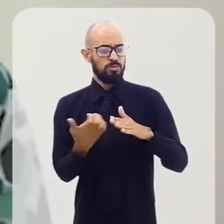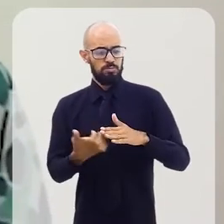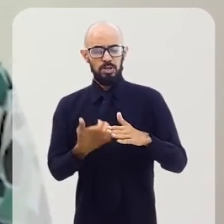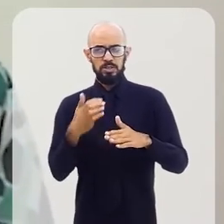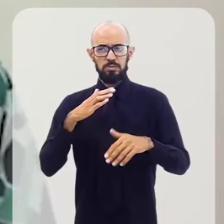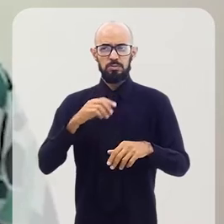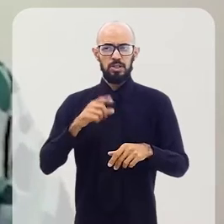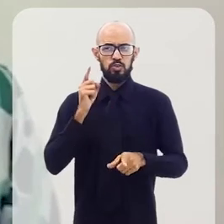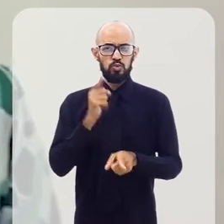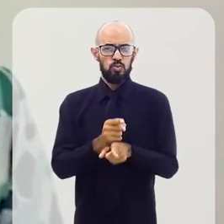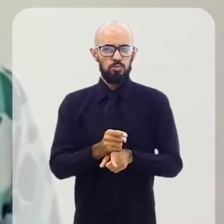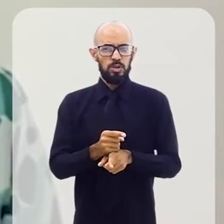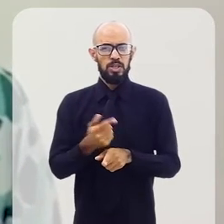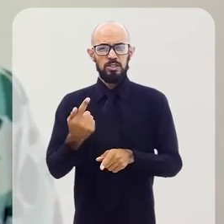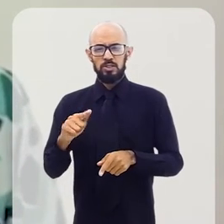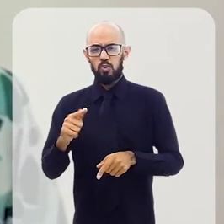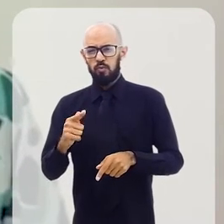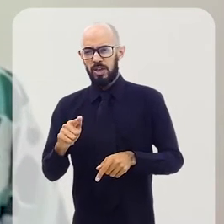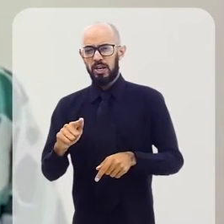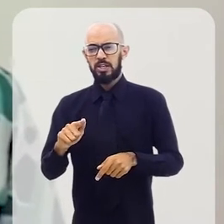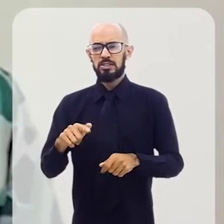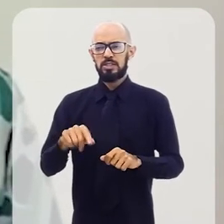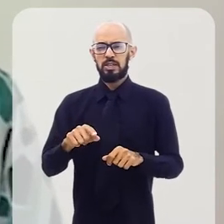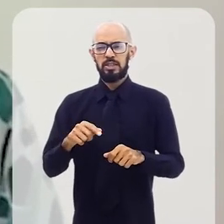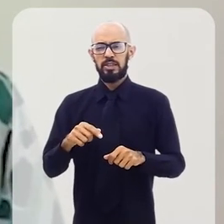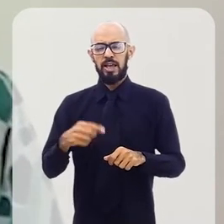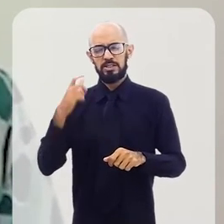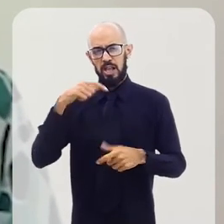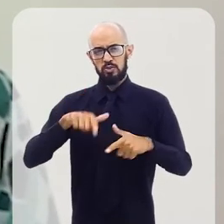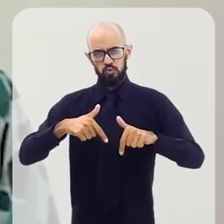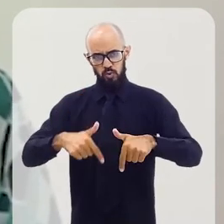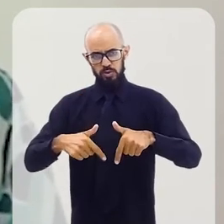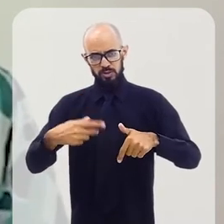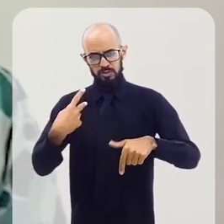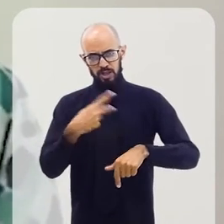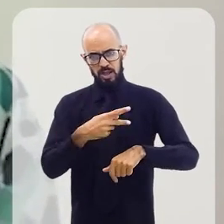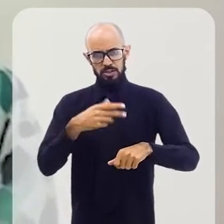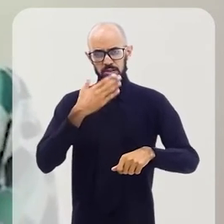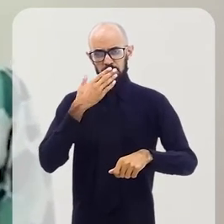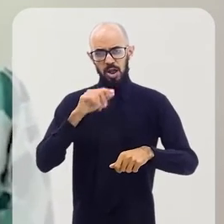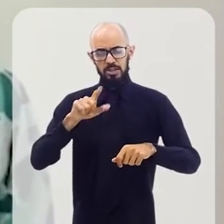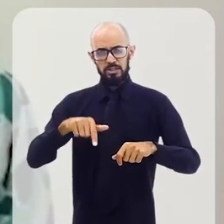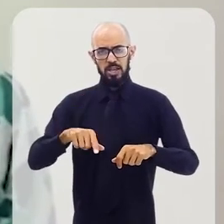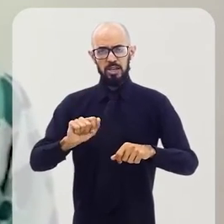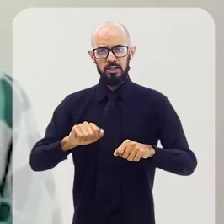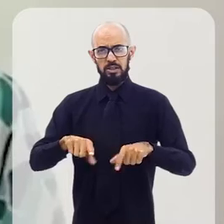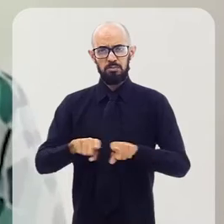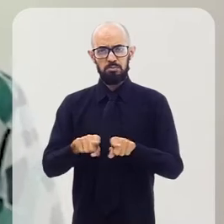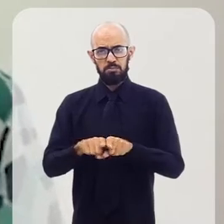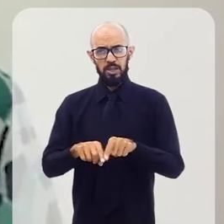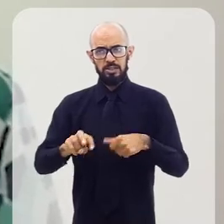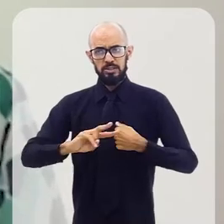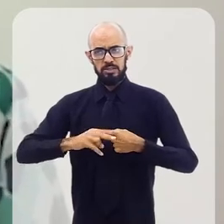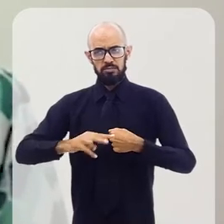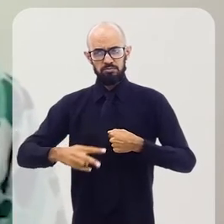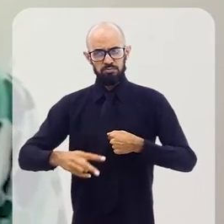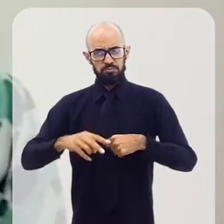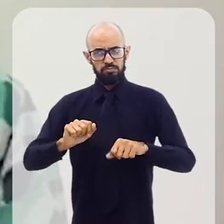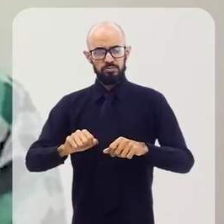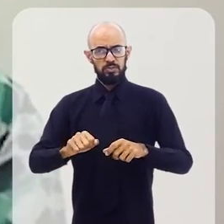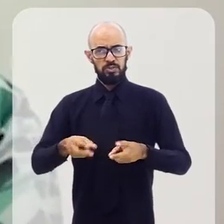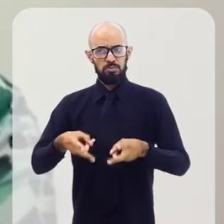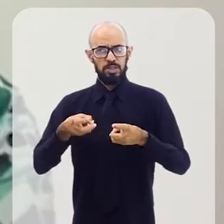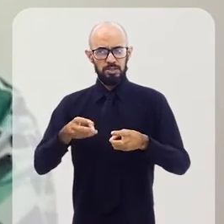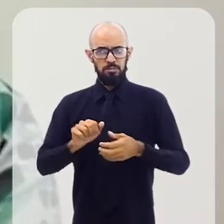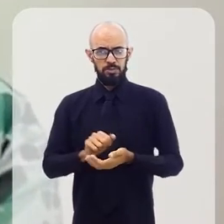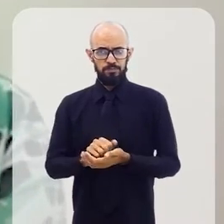para conhecer justamente esse processo de governança, quais são as iniciativas que elas tomam e quais os fatores que são analisados nesse índice